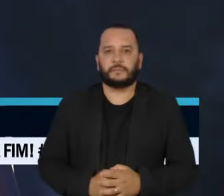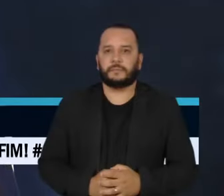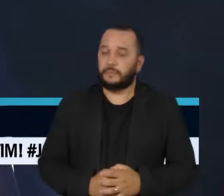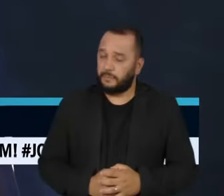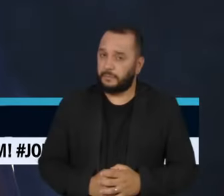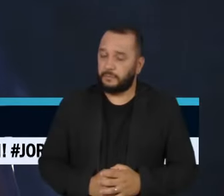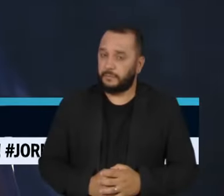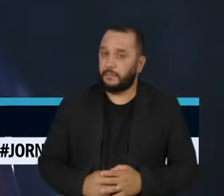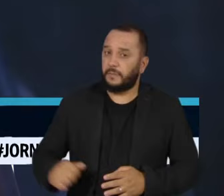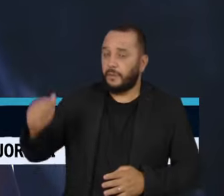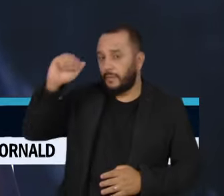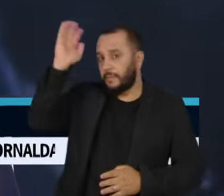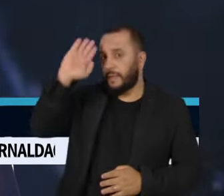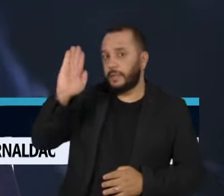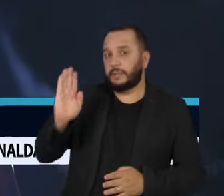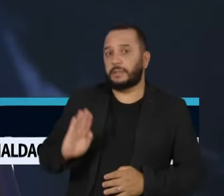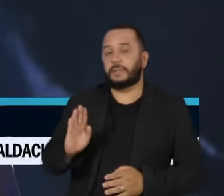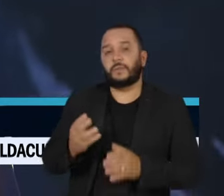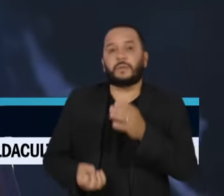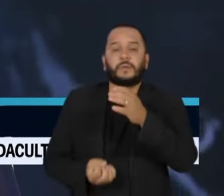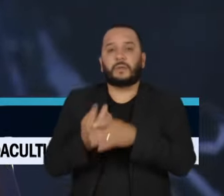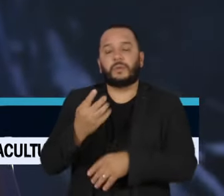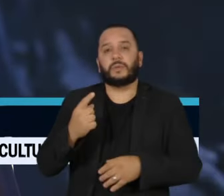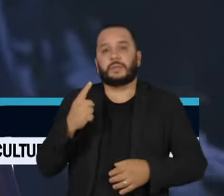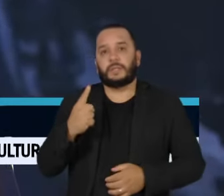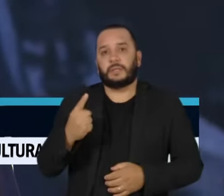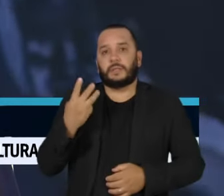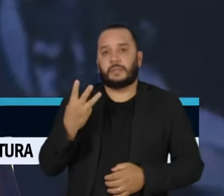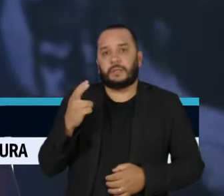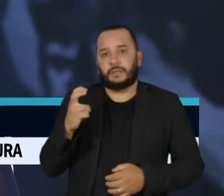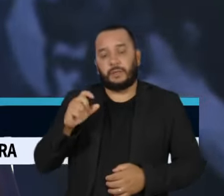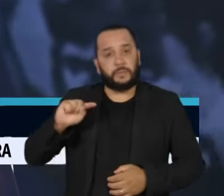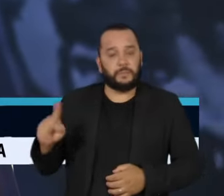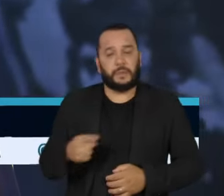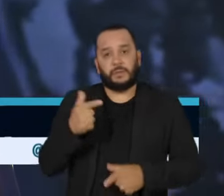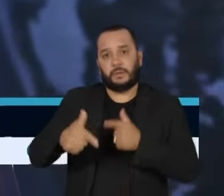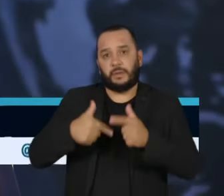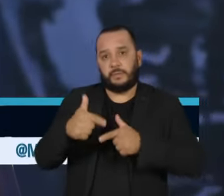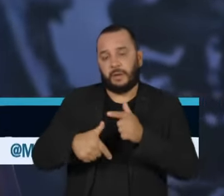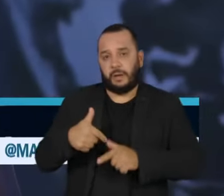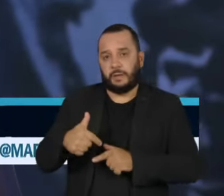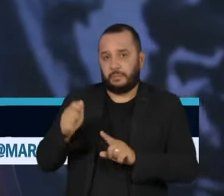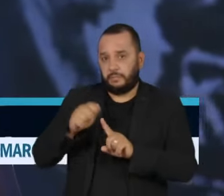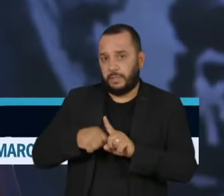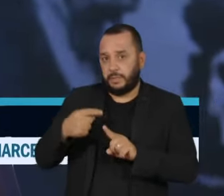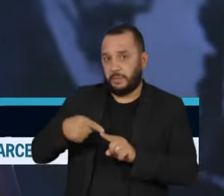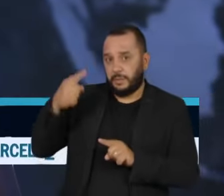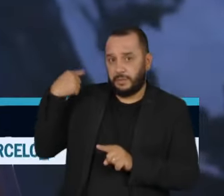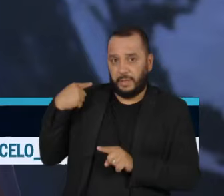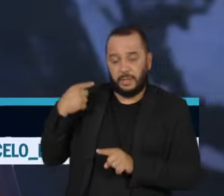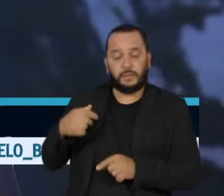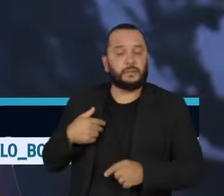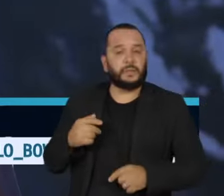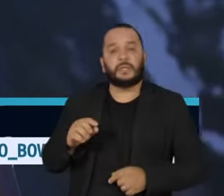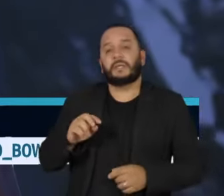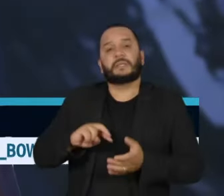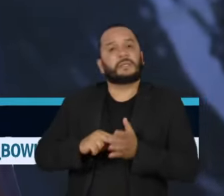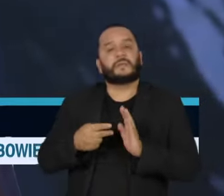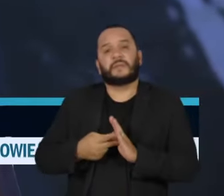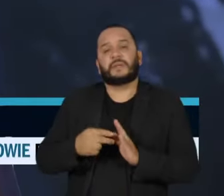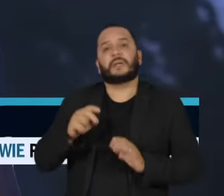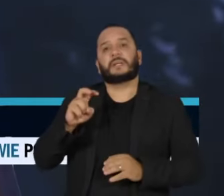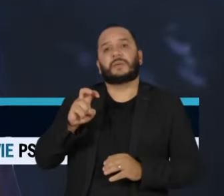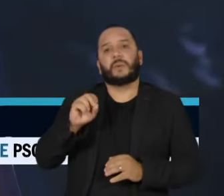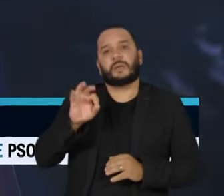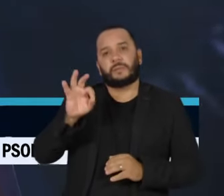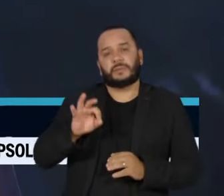O Brasil criou pouco mais de 135 mil empregos com carteira assinada no mês passado. É menos da metade dos postos de trabalho gerados